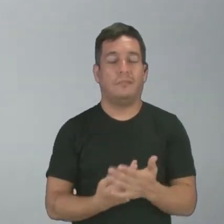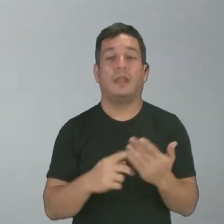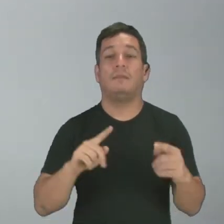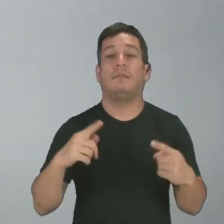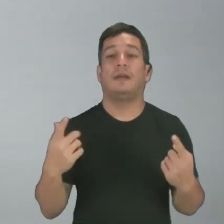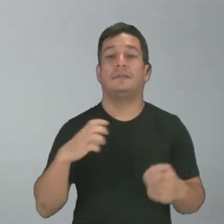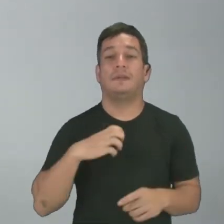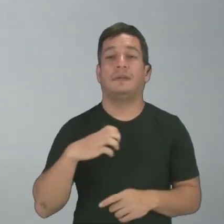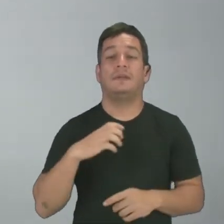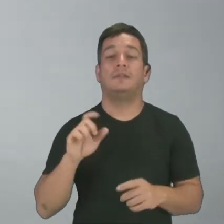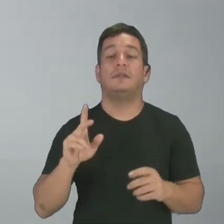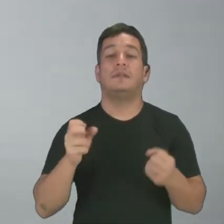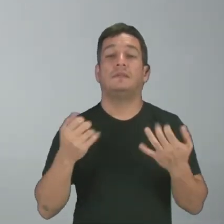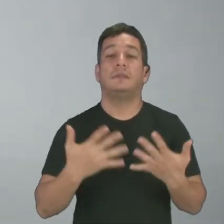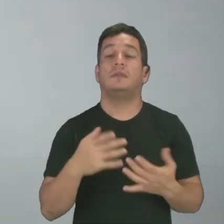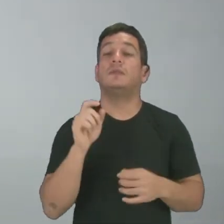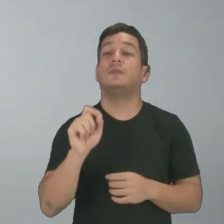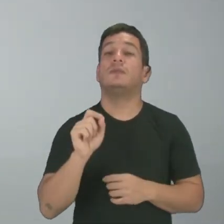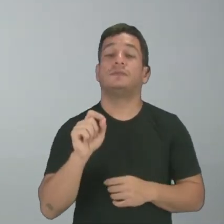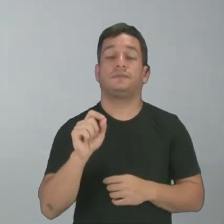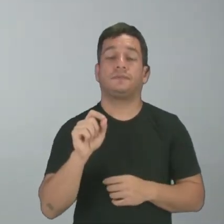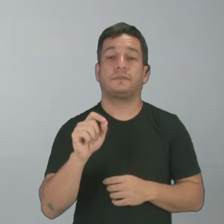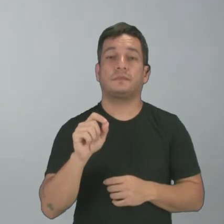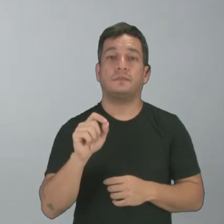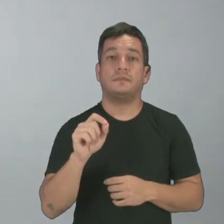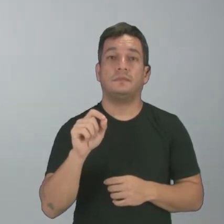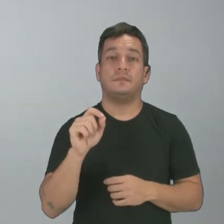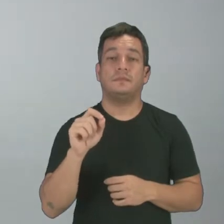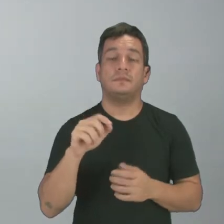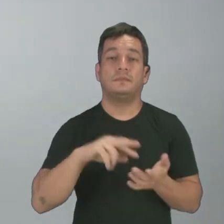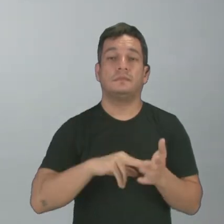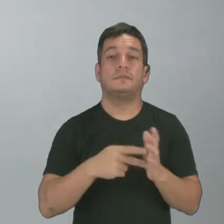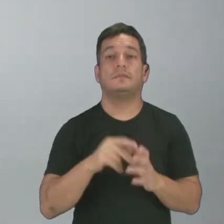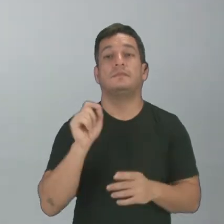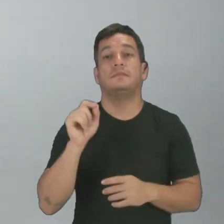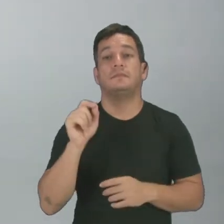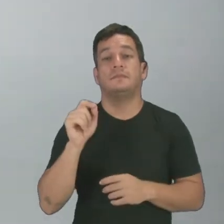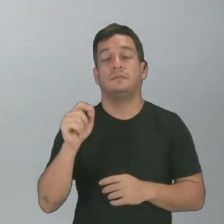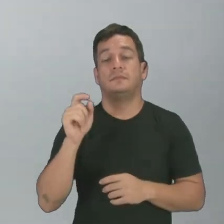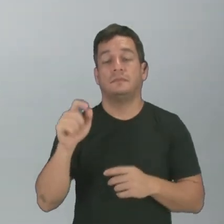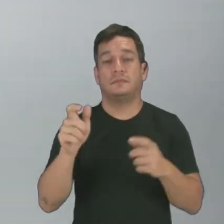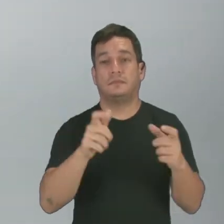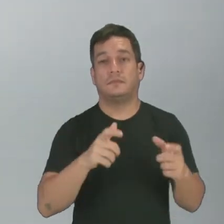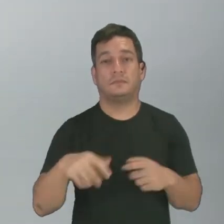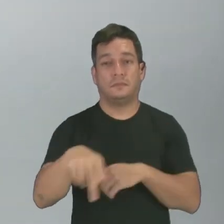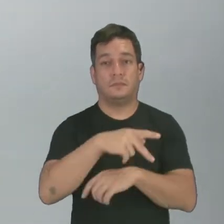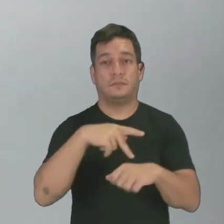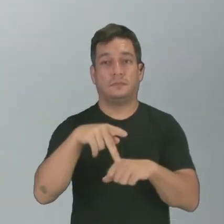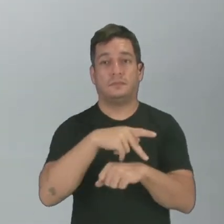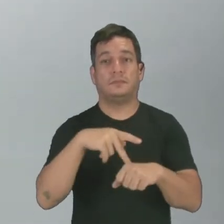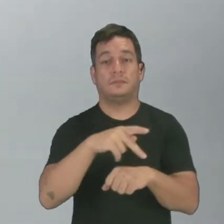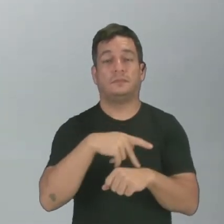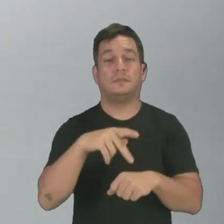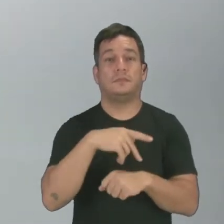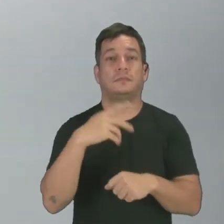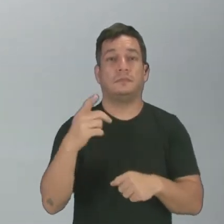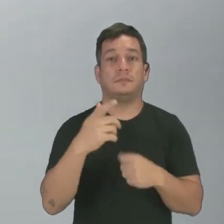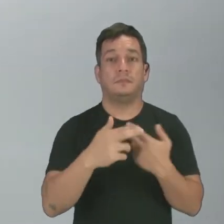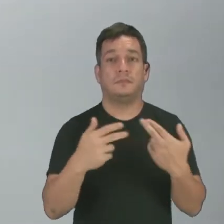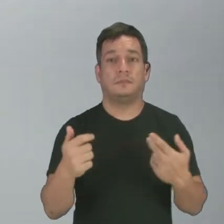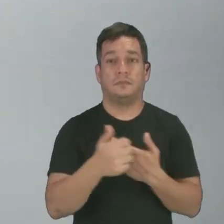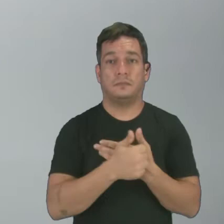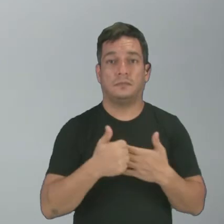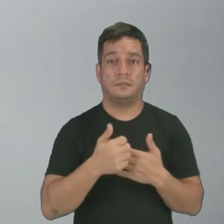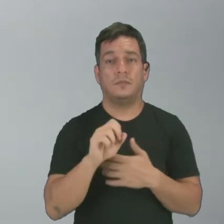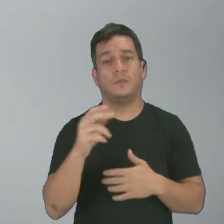vai dizer que a ética, ela não quer dizer que daquele determinado país, determinada coisa é